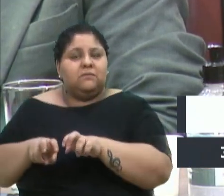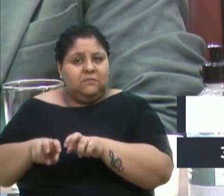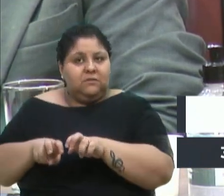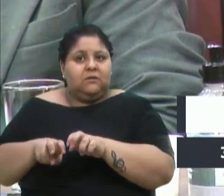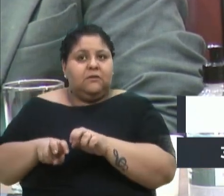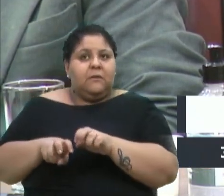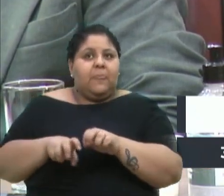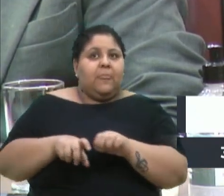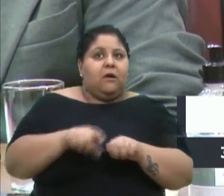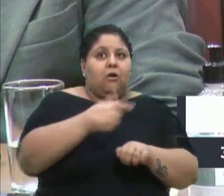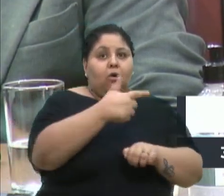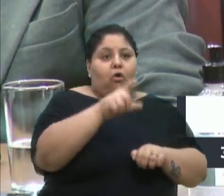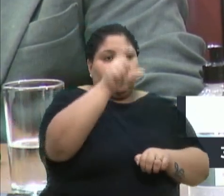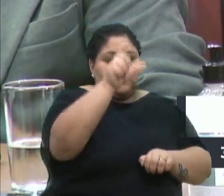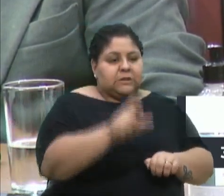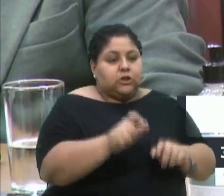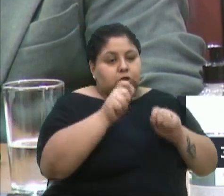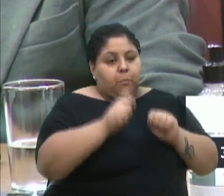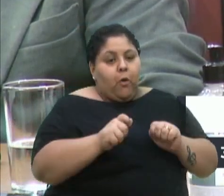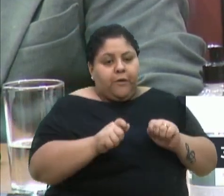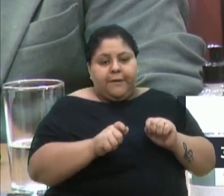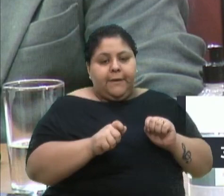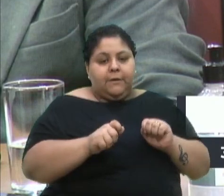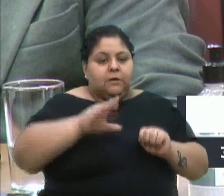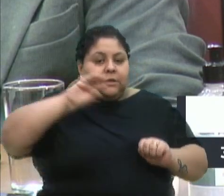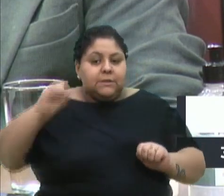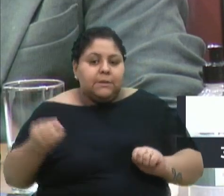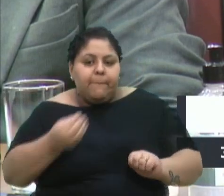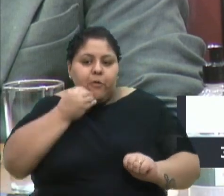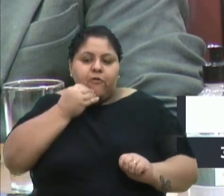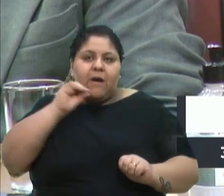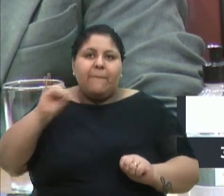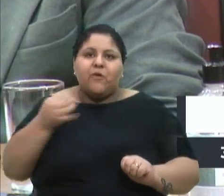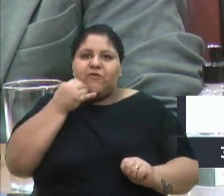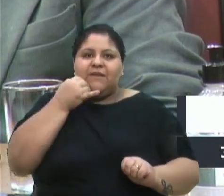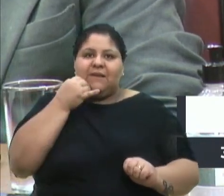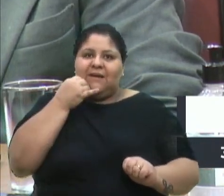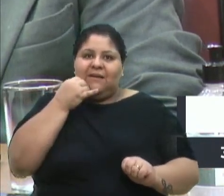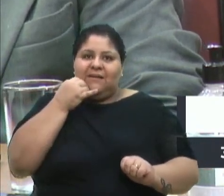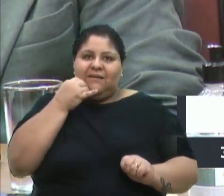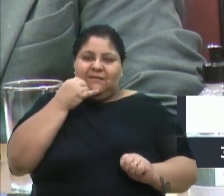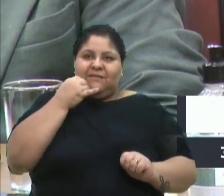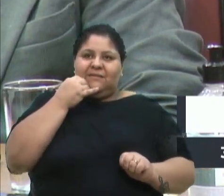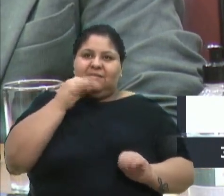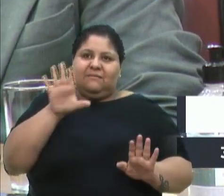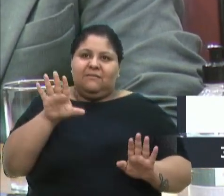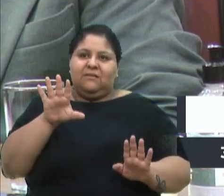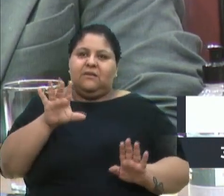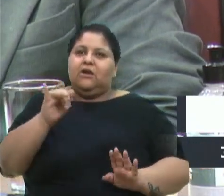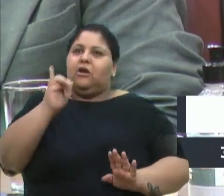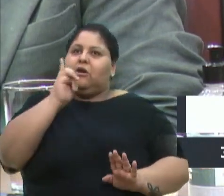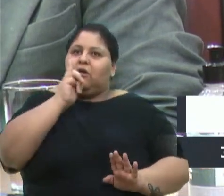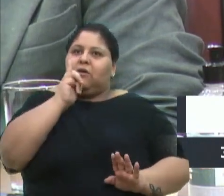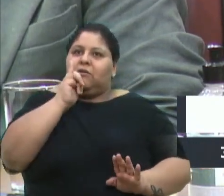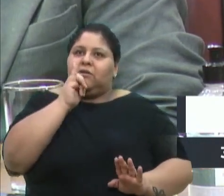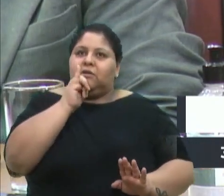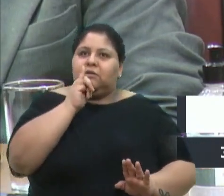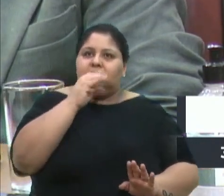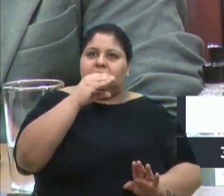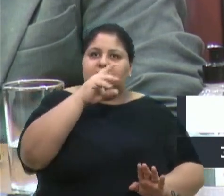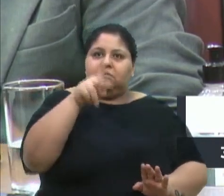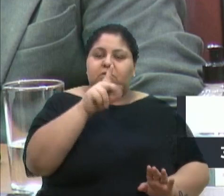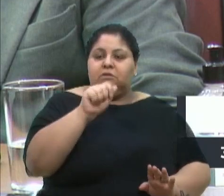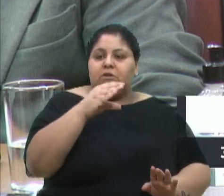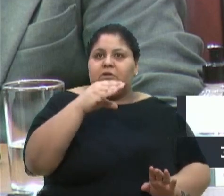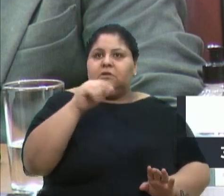e estão regulamentados, e vão ter que dividir com aqueles que não têm, que vão lá, daqui a pouco é uma chácara, alguma coisa, como aqueles que se